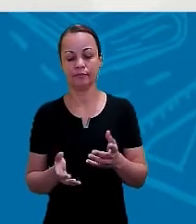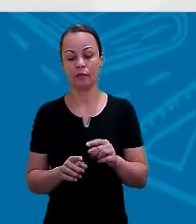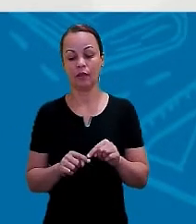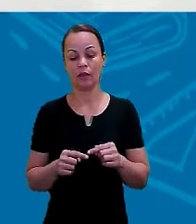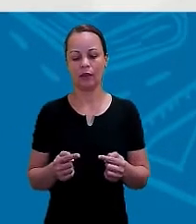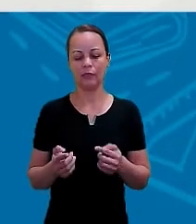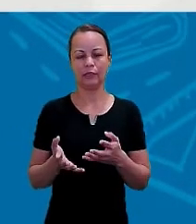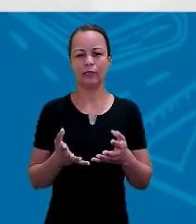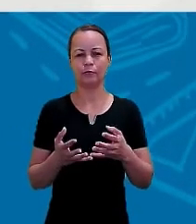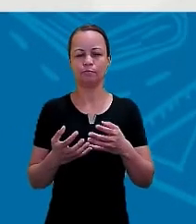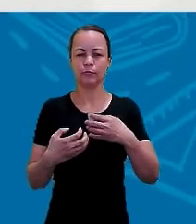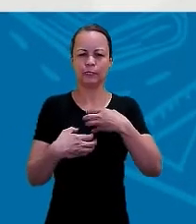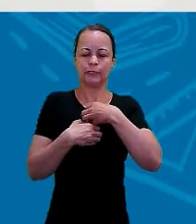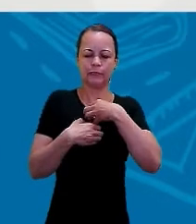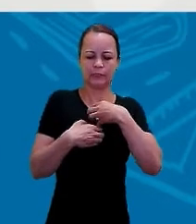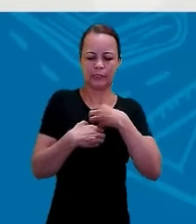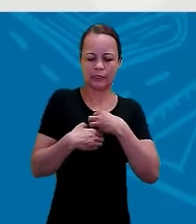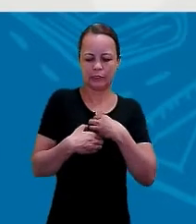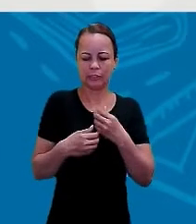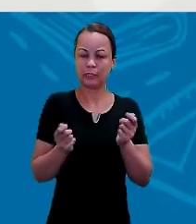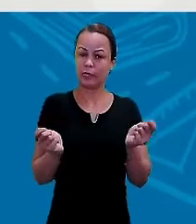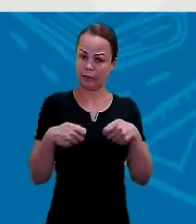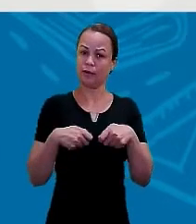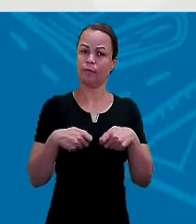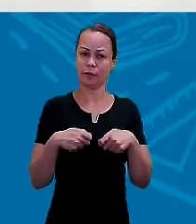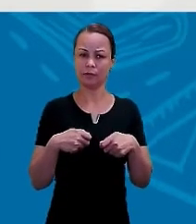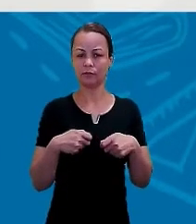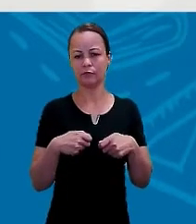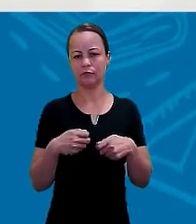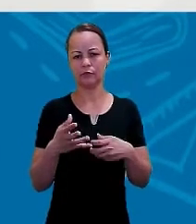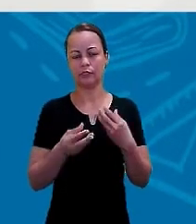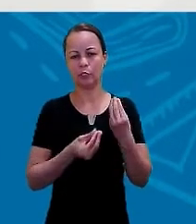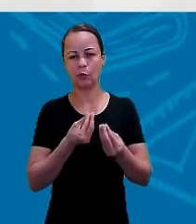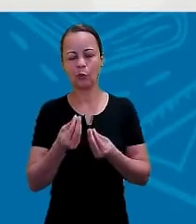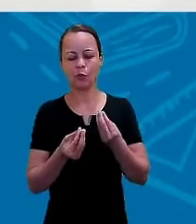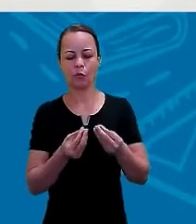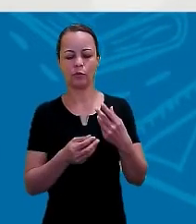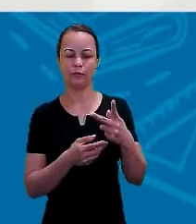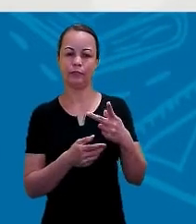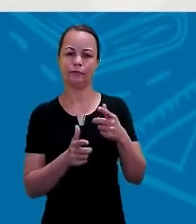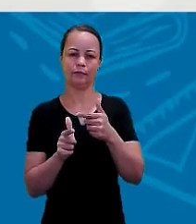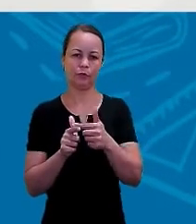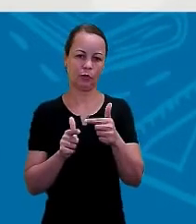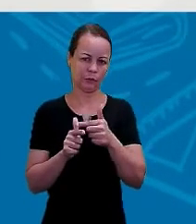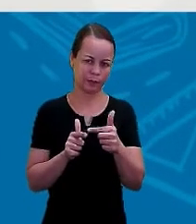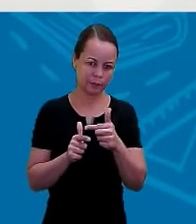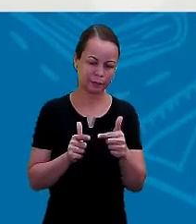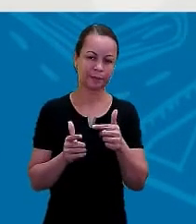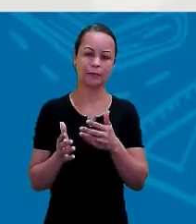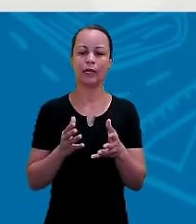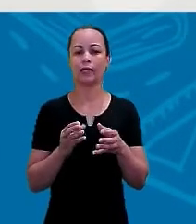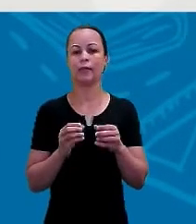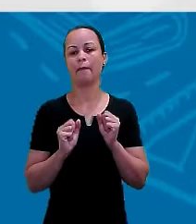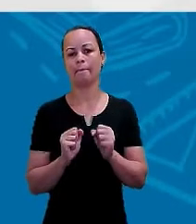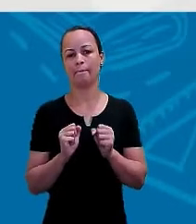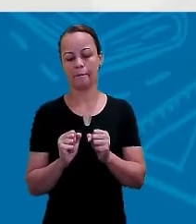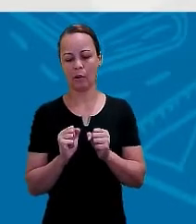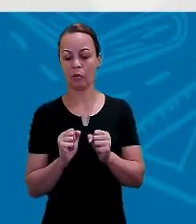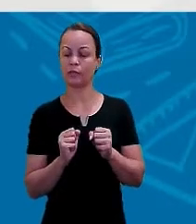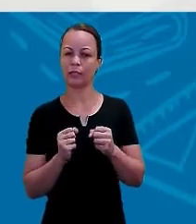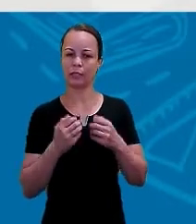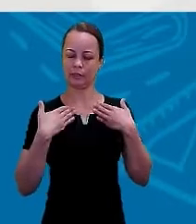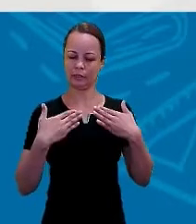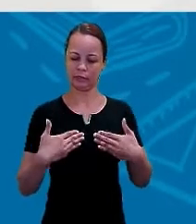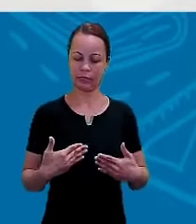da gente ter a capacidade de como ela pode ser prejudicial e pode comprometer a tua integridade física, a